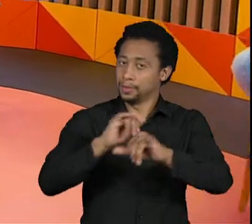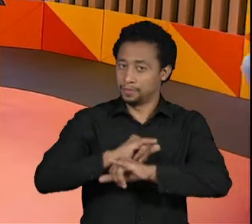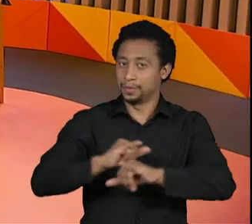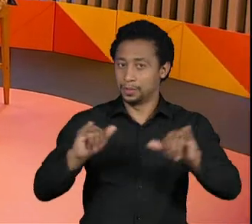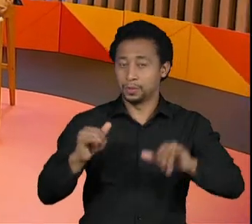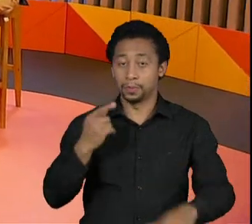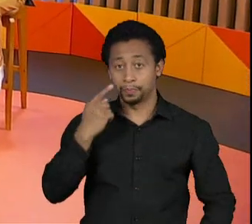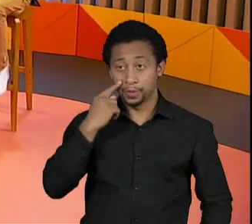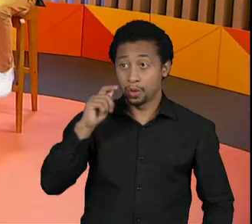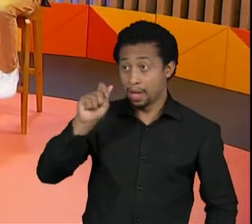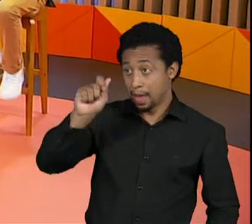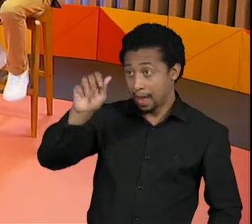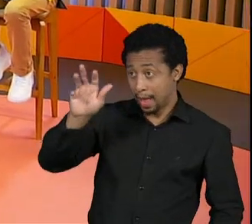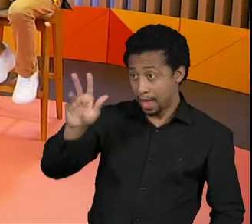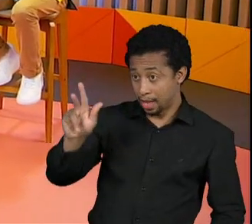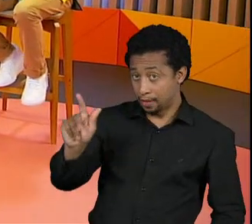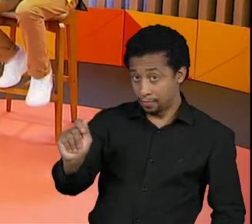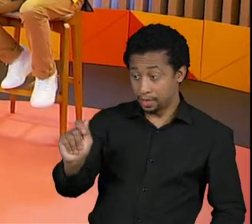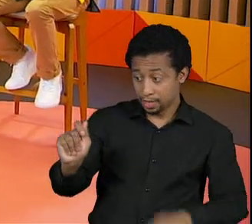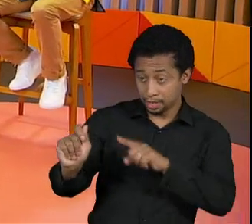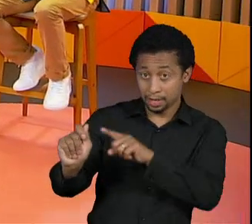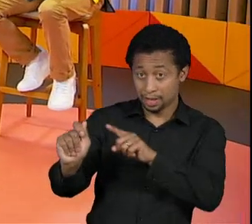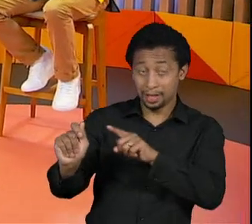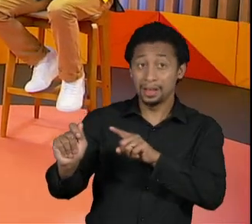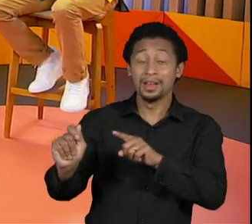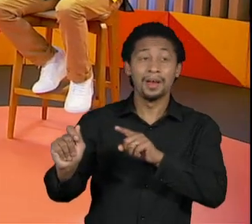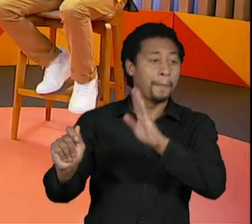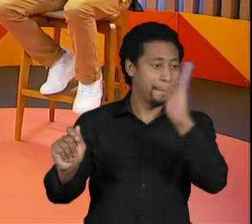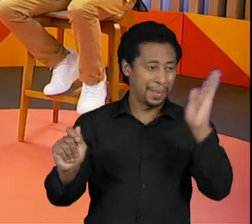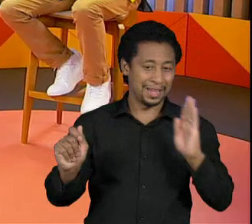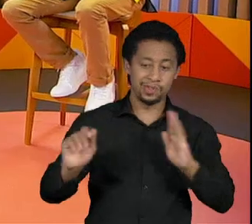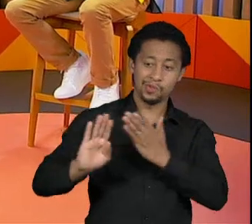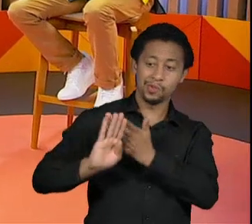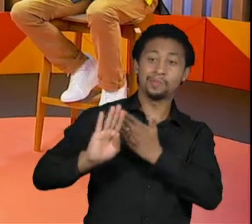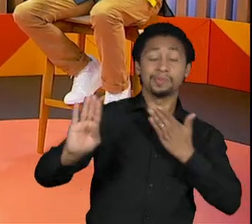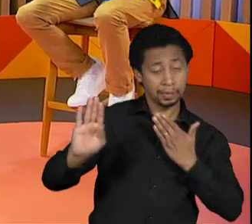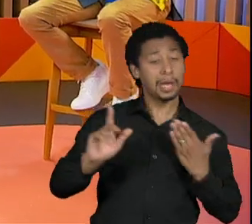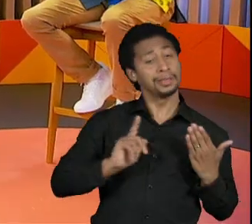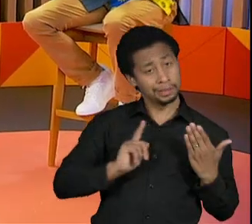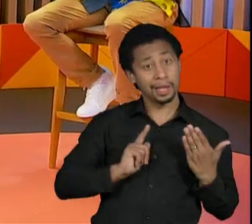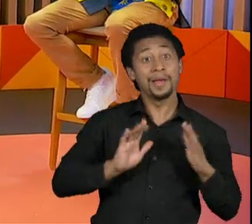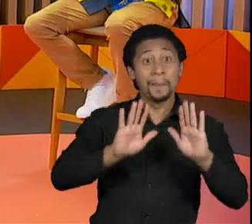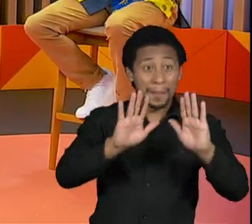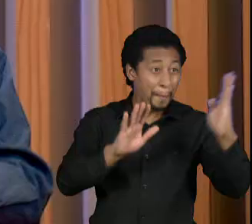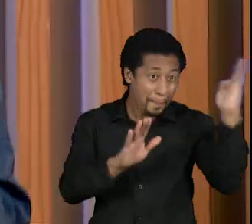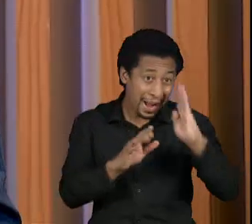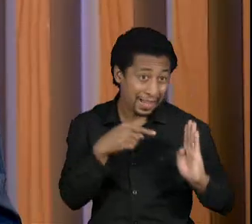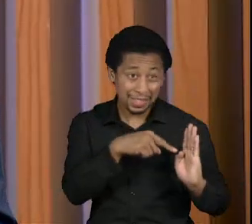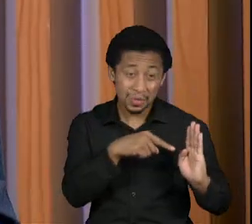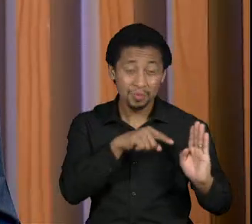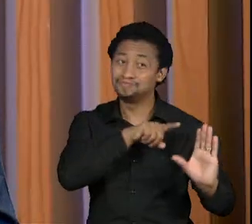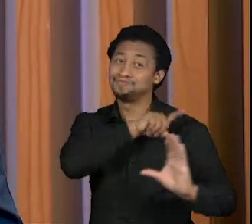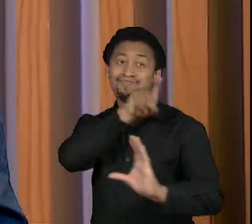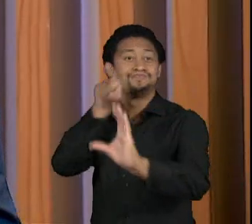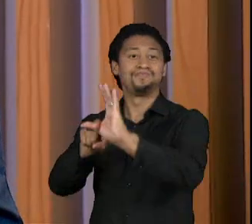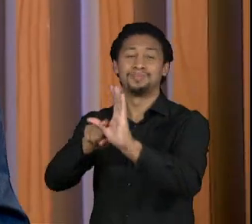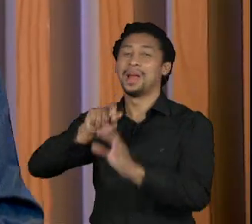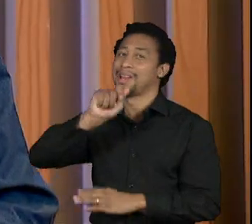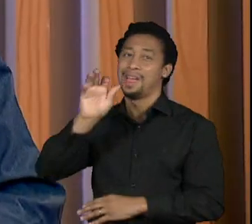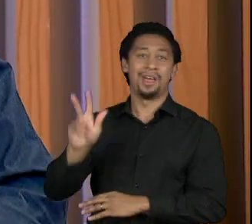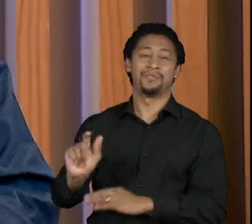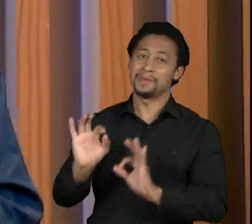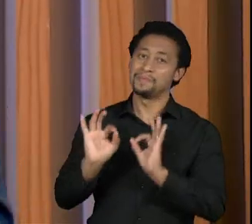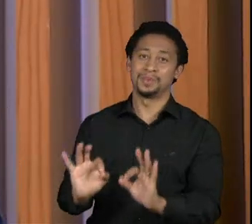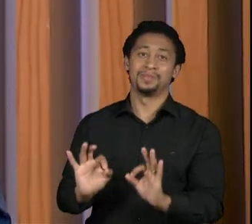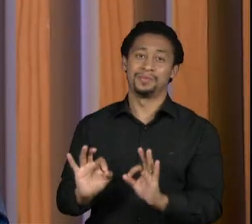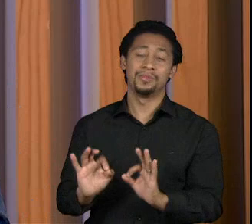continente africano sem o Brasil, mas não existiria um Brasil sem o continente africano. Sem um continente africano. Brasil só é Brasil estruturalmente em função